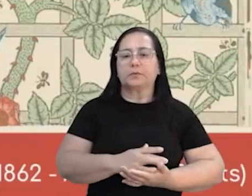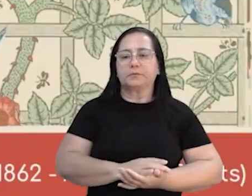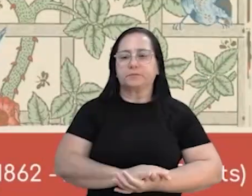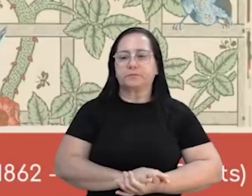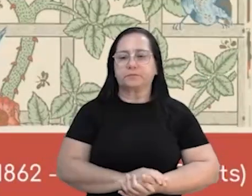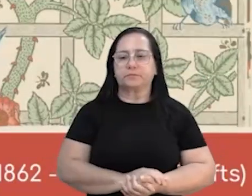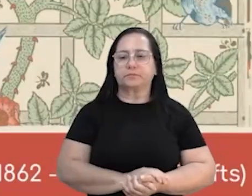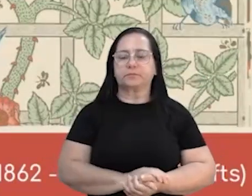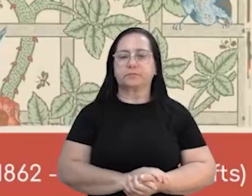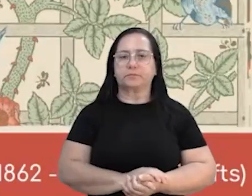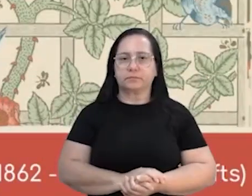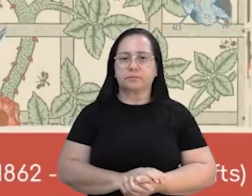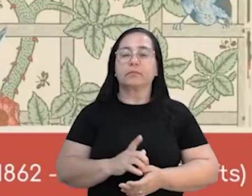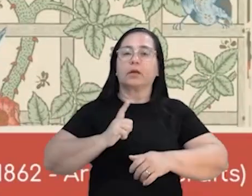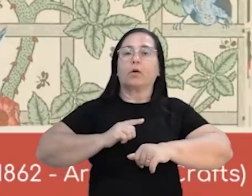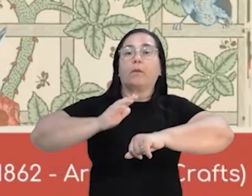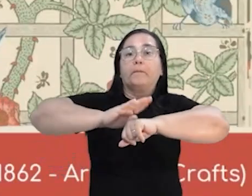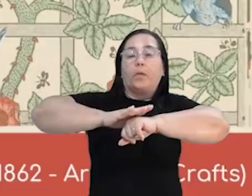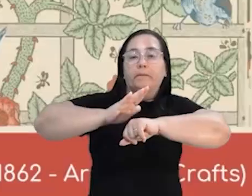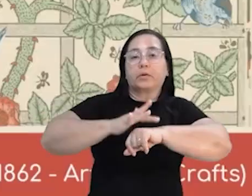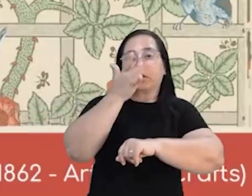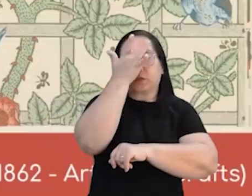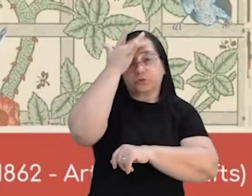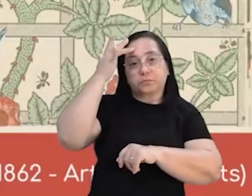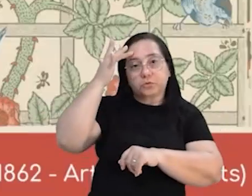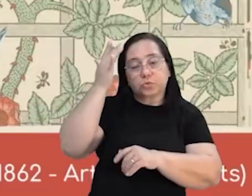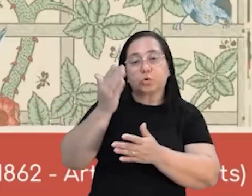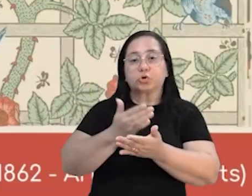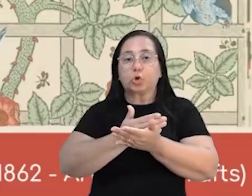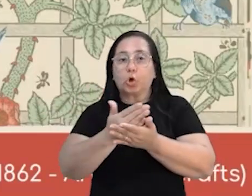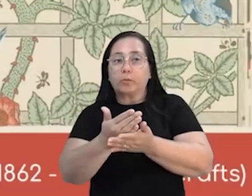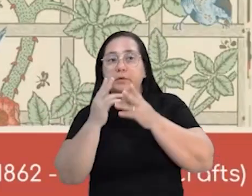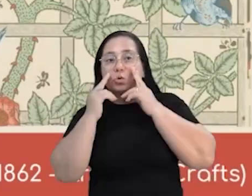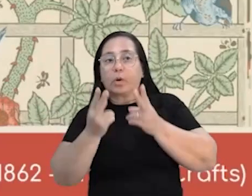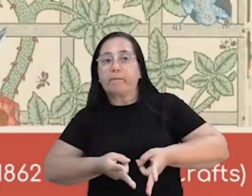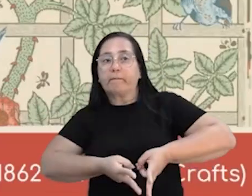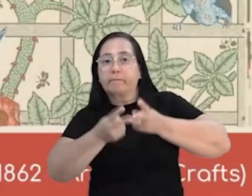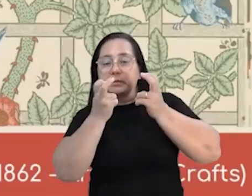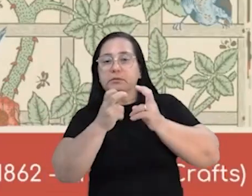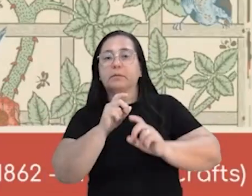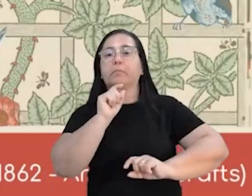um momento em que as pessoas começaram a ver que